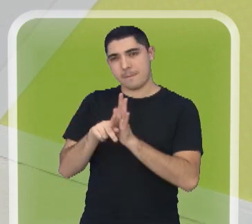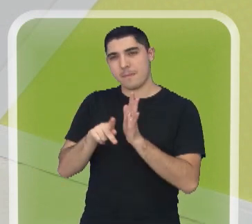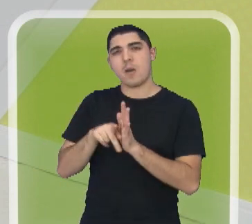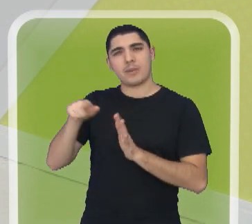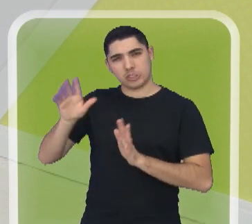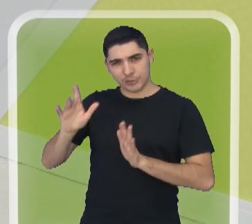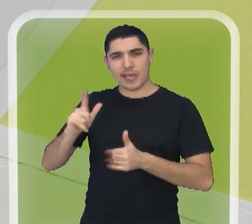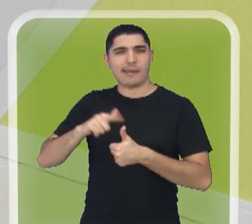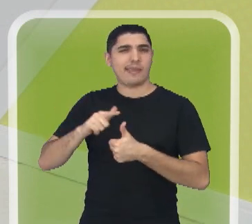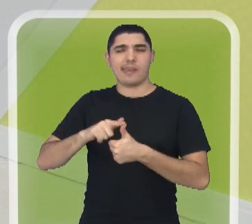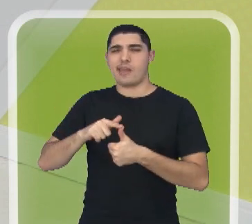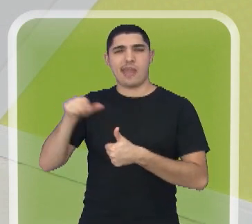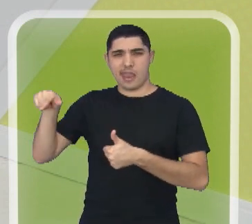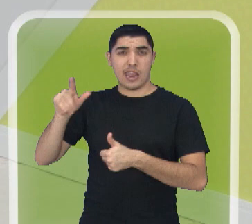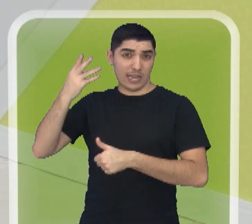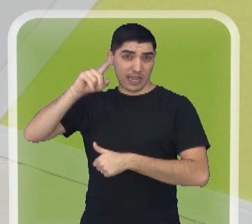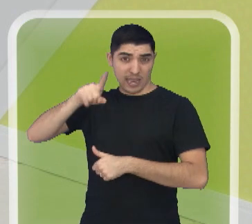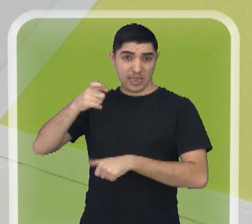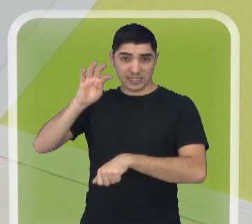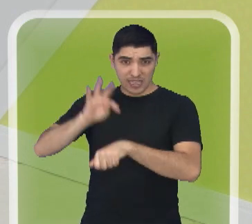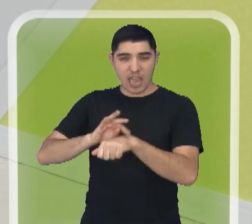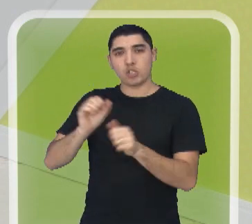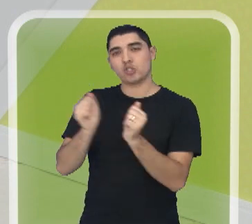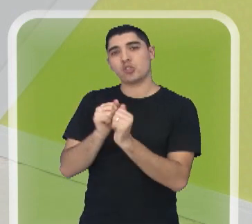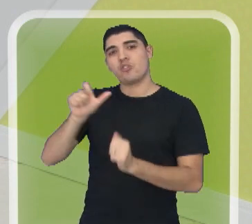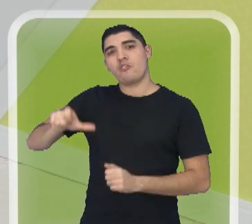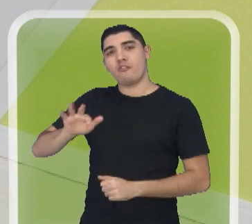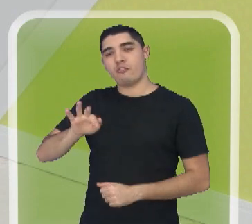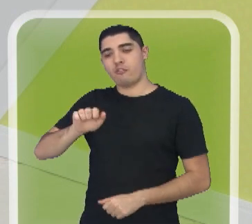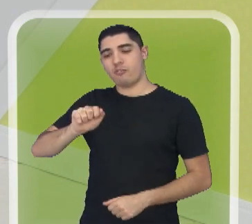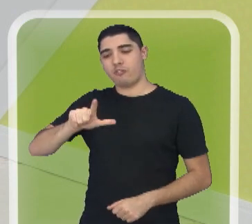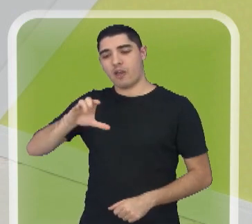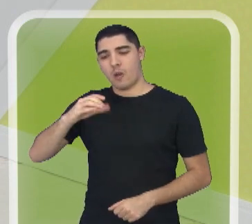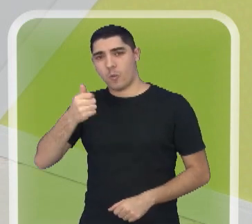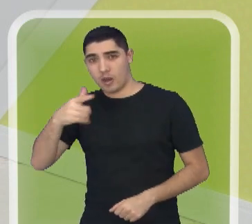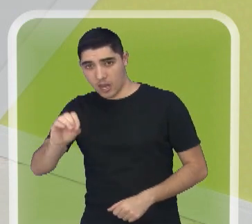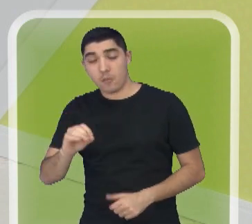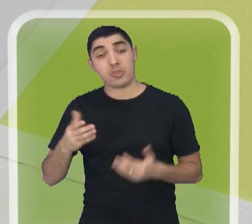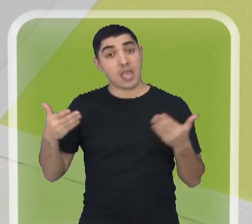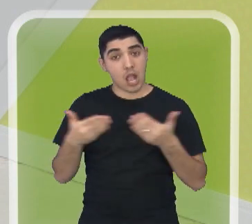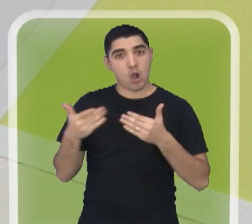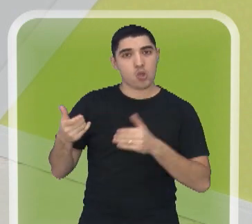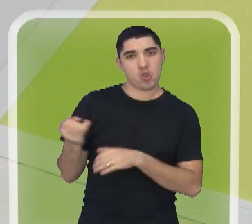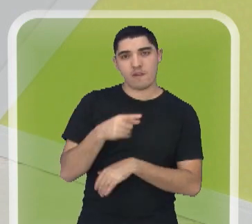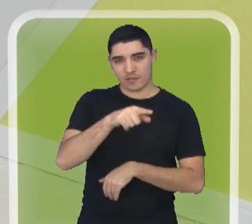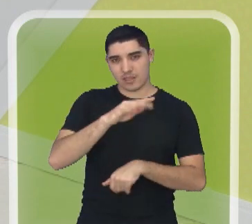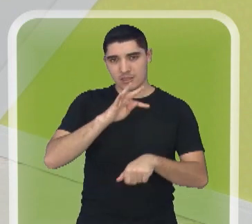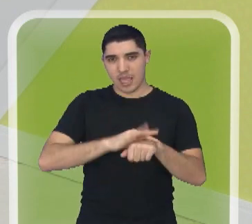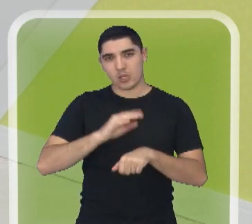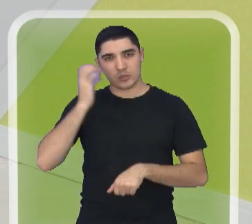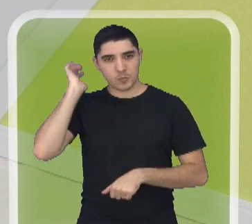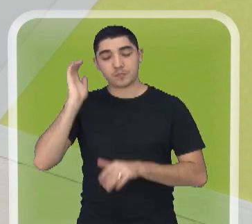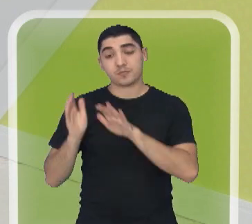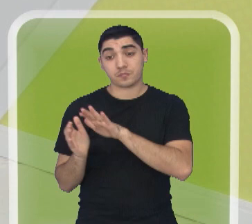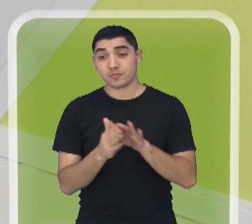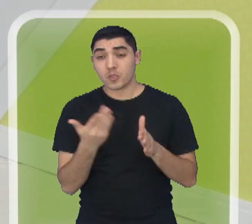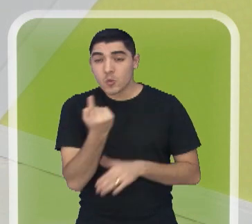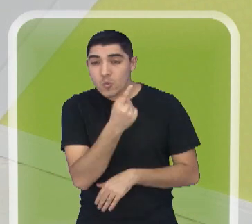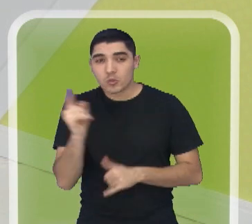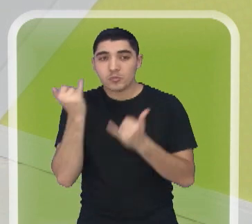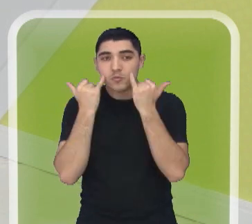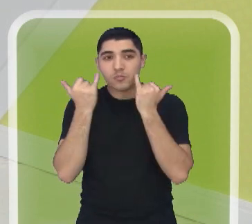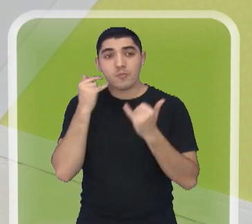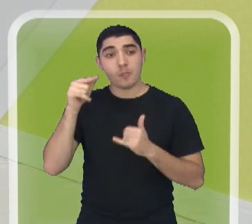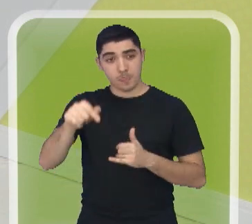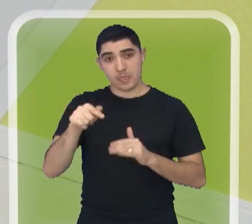dirigiu o Falcão e Companhia Limitada, tá ali como técnico do Santo André Intelli, tá certo? E olha só, pra gente fechar o programa de hoje, a equipe